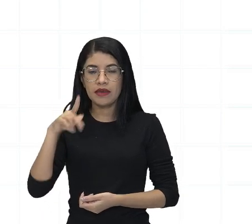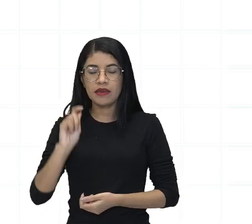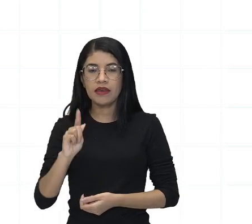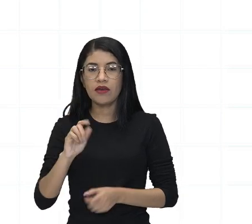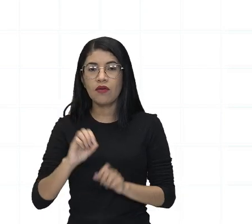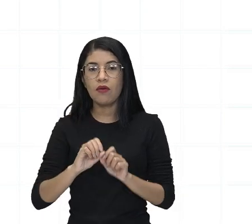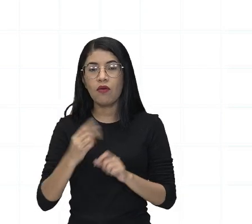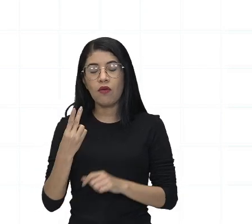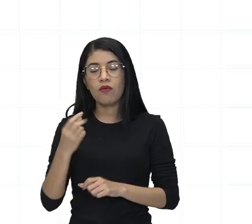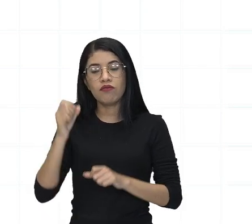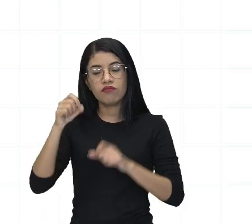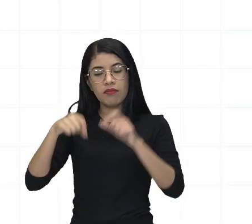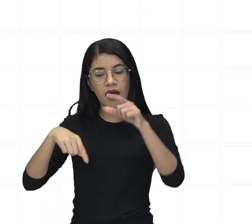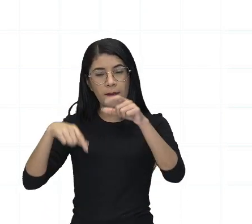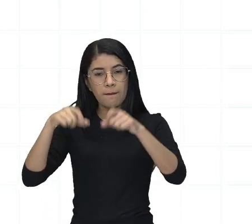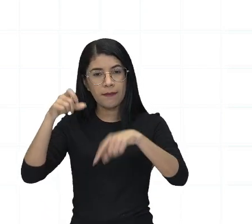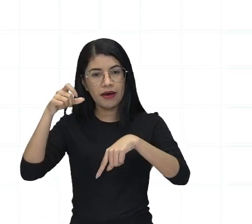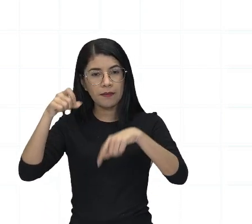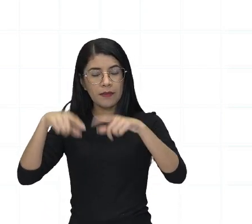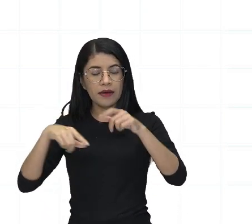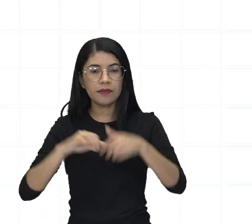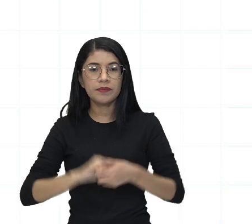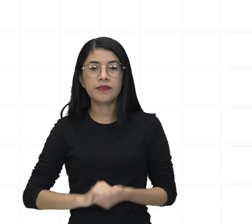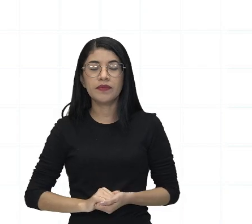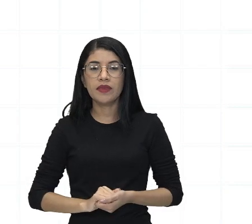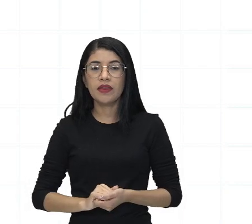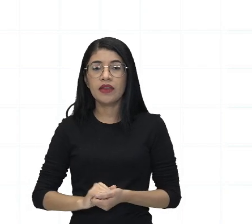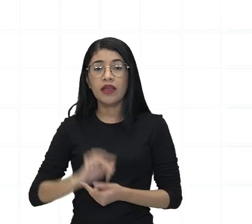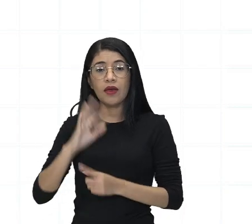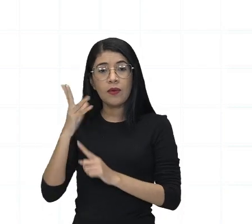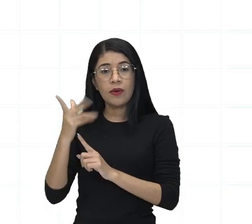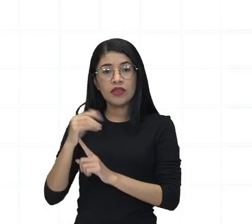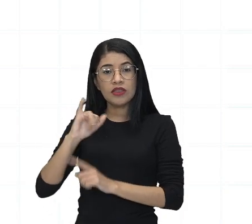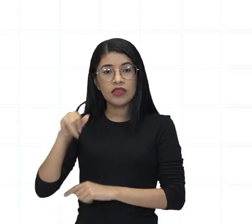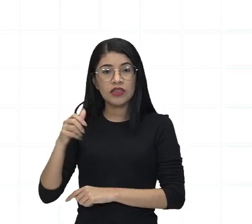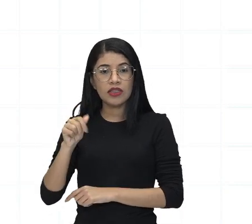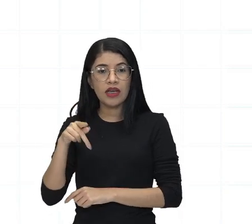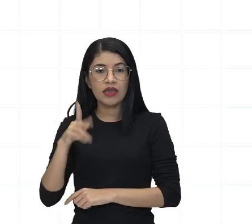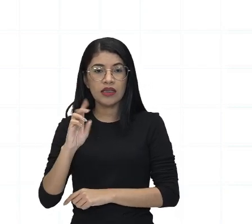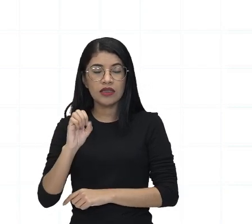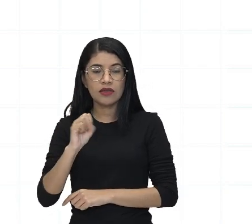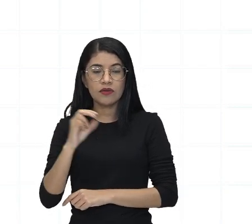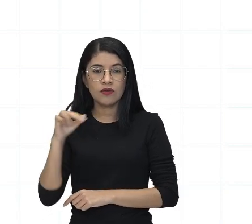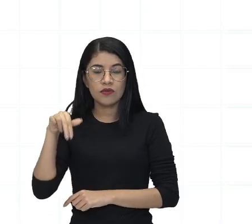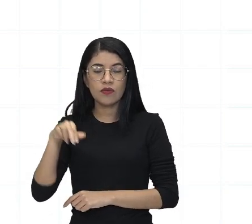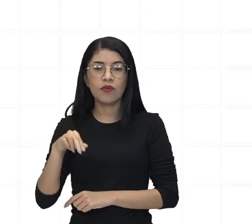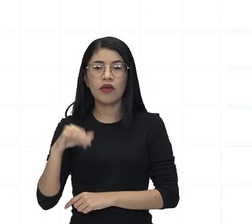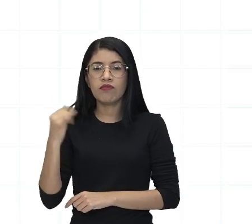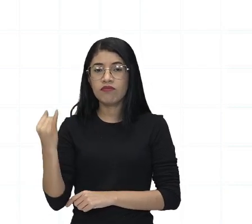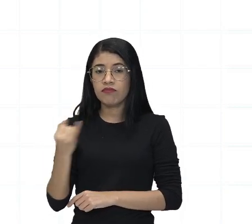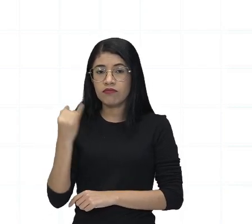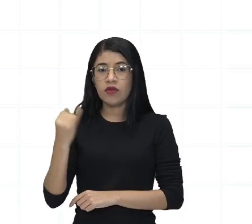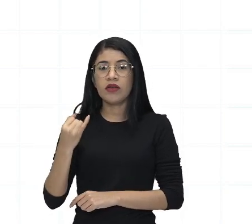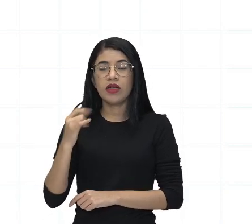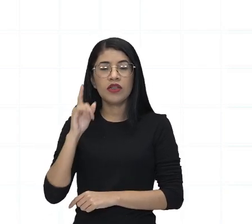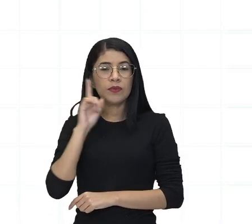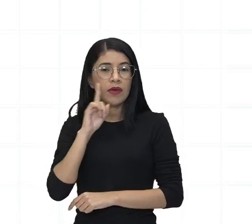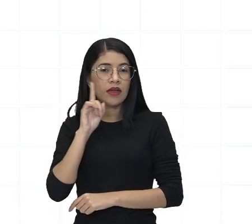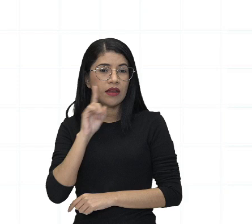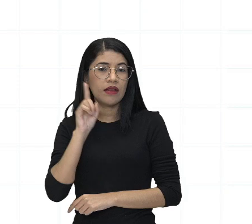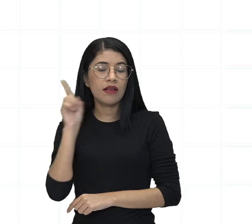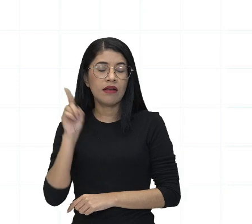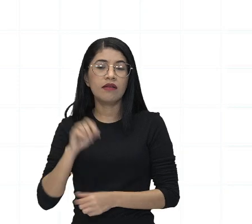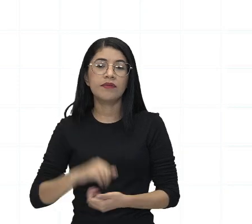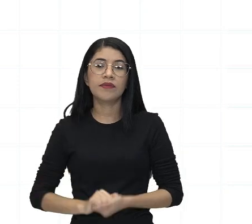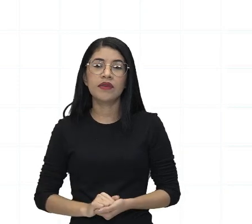gotejamento. Jackson Pollock foi um artista estadunidense muito importante para o universo